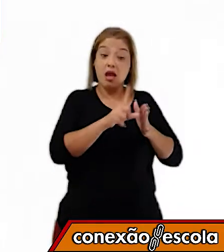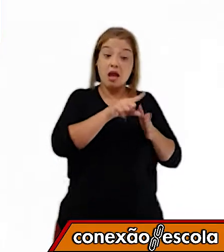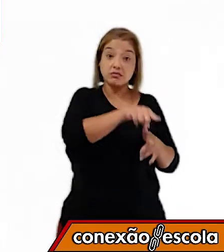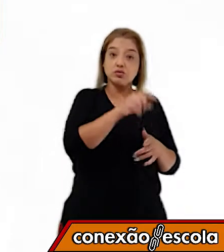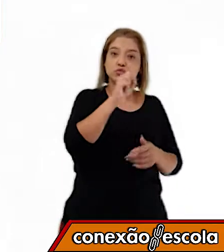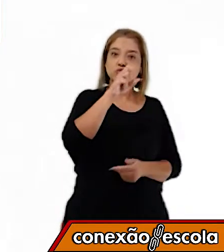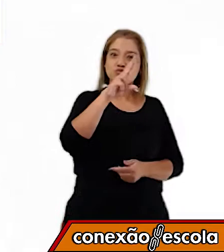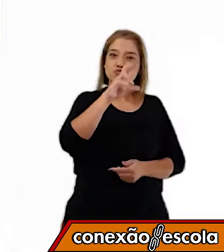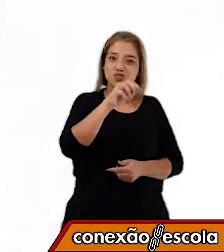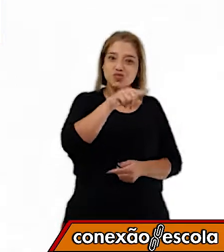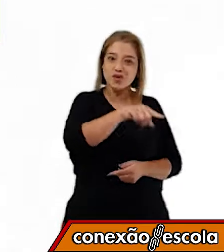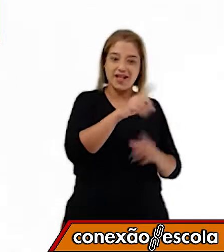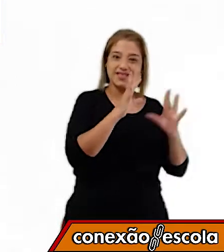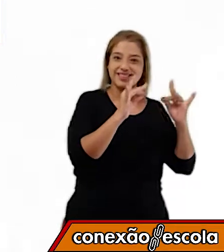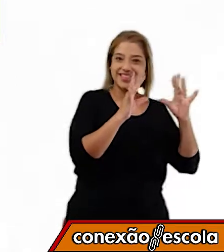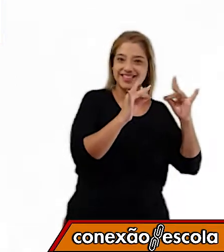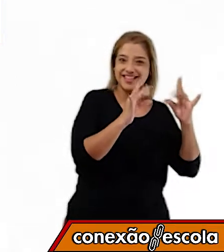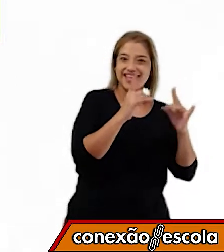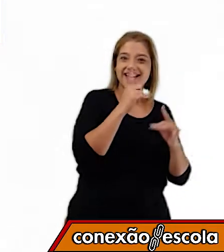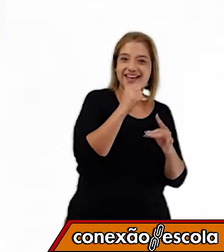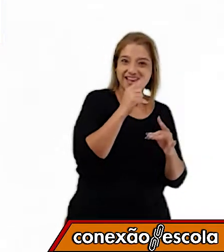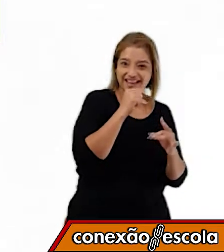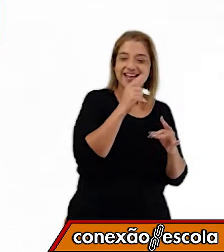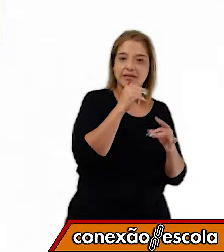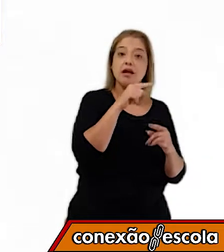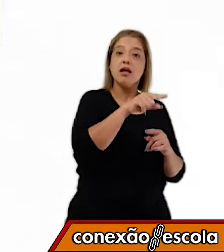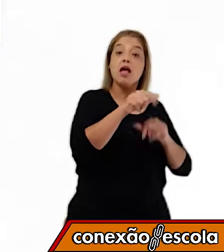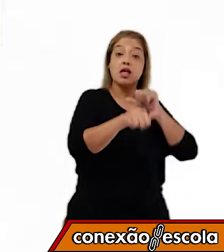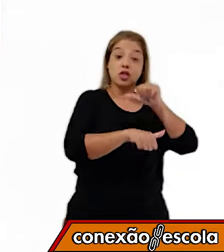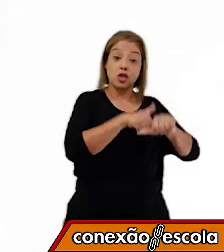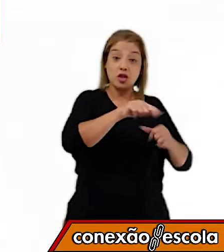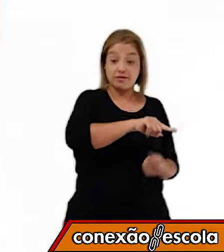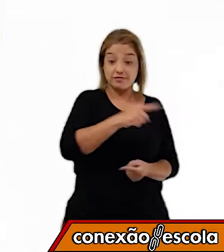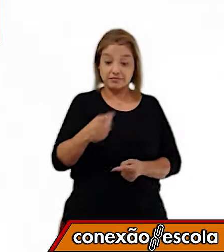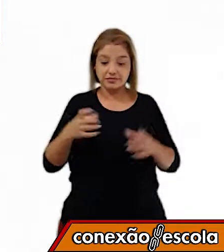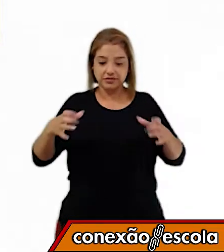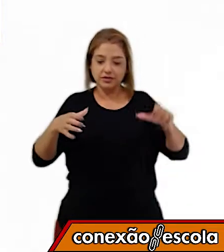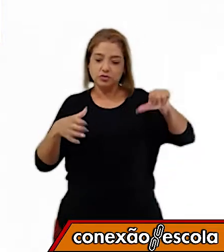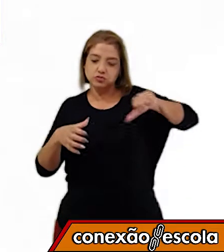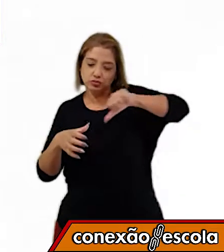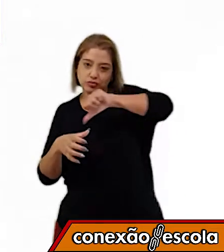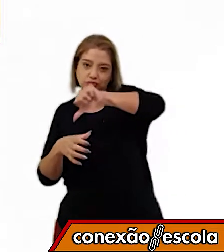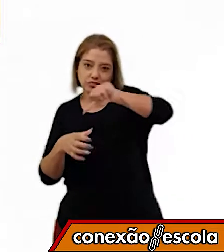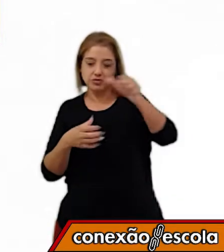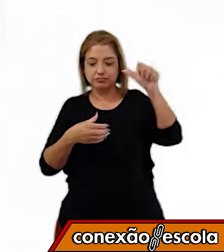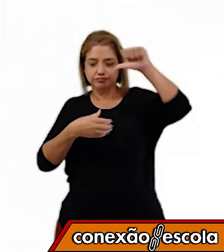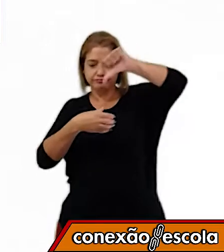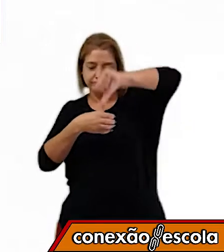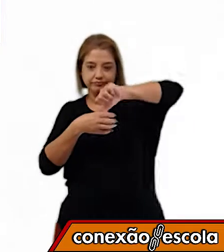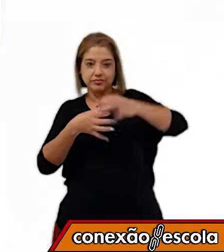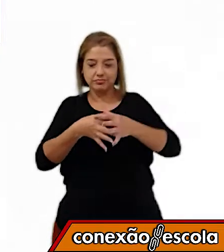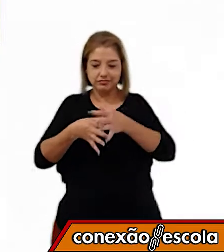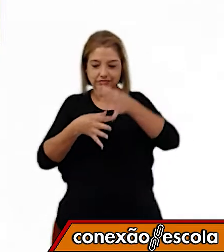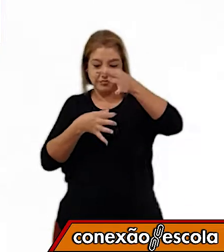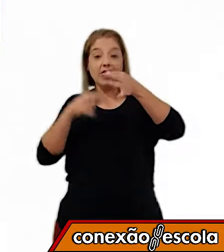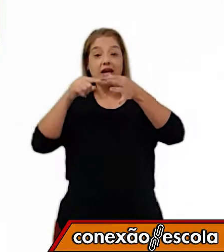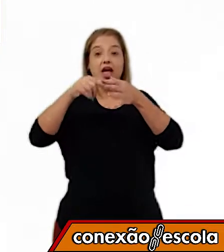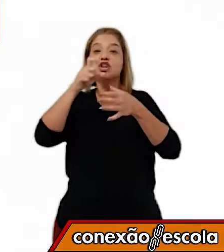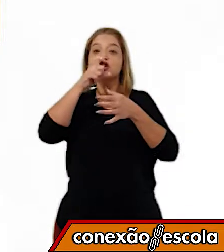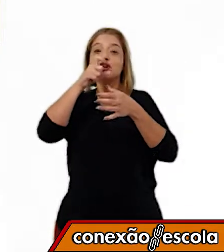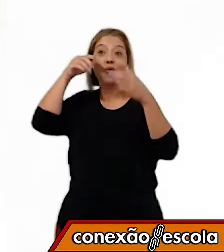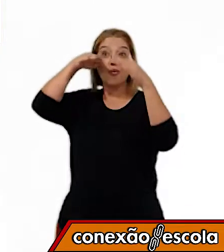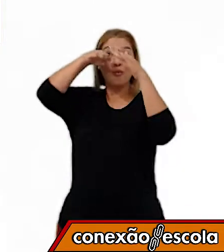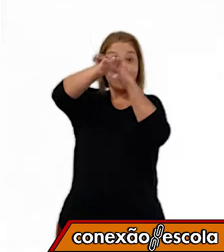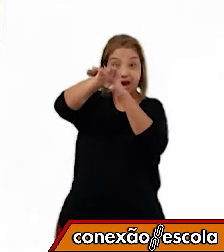em estado líquido, mas ao ser colocado numa forminha de picolé, assumiu o formato daquele